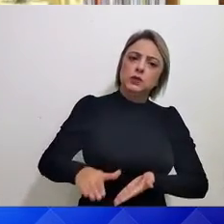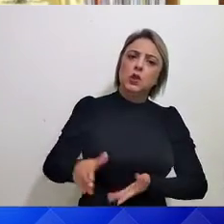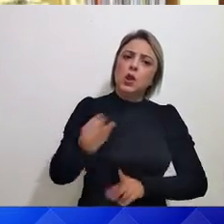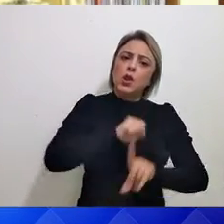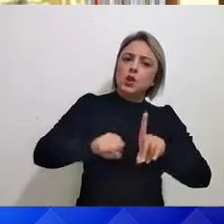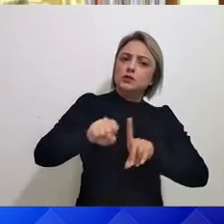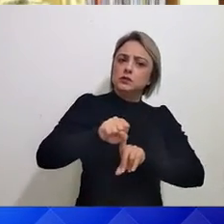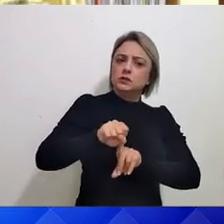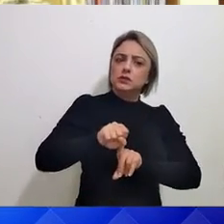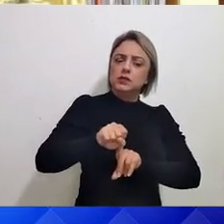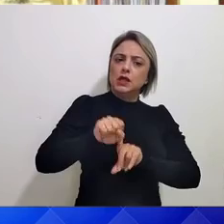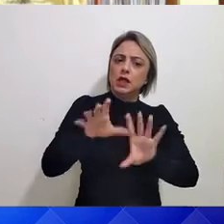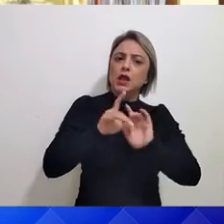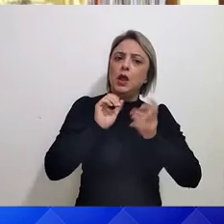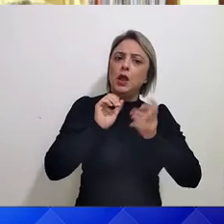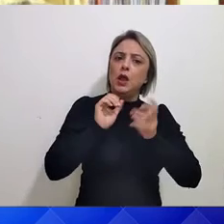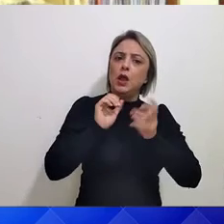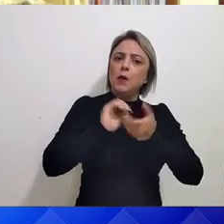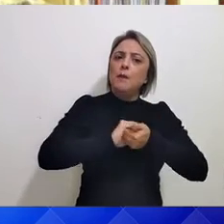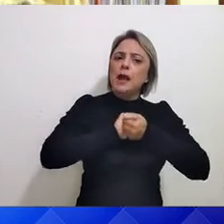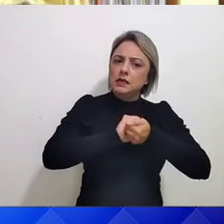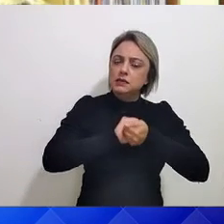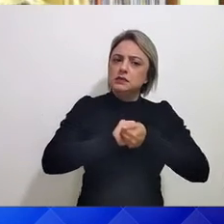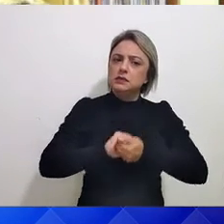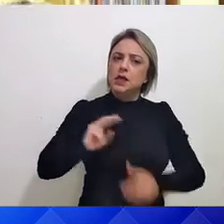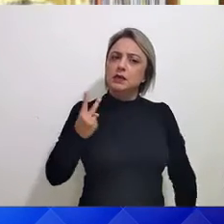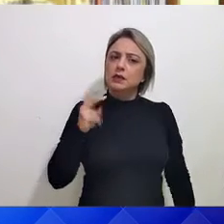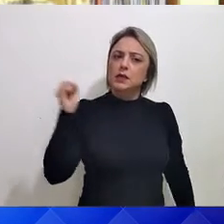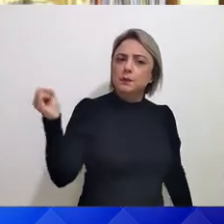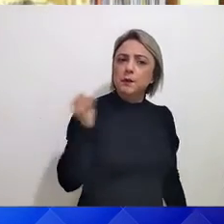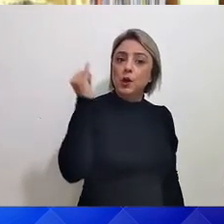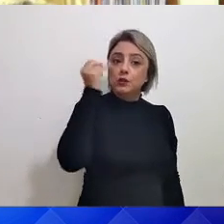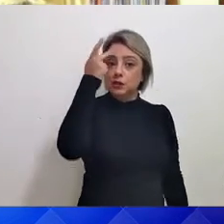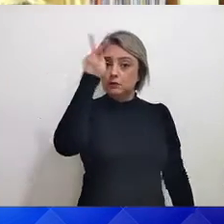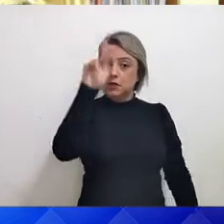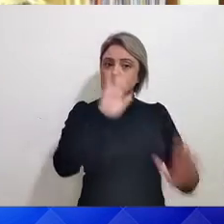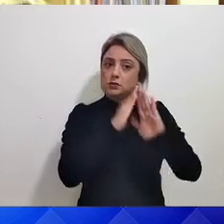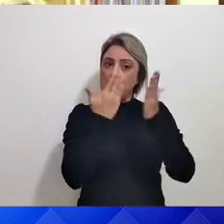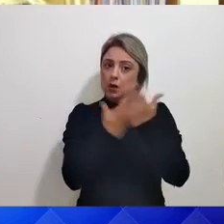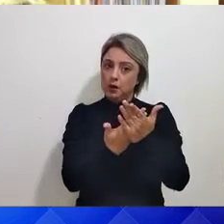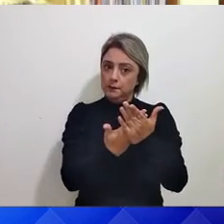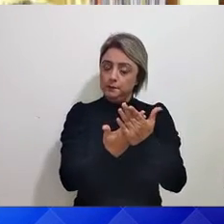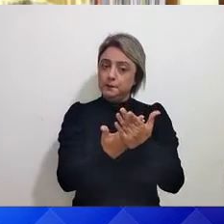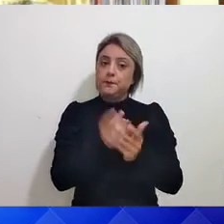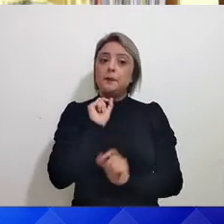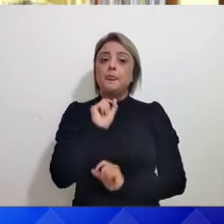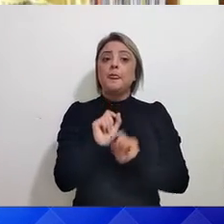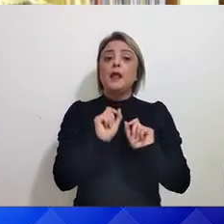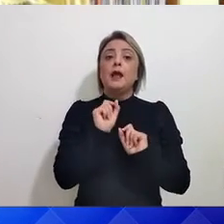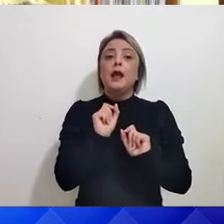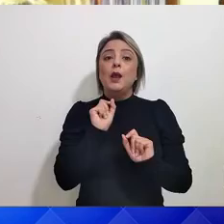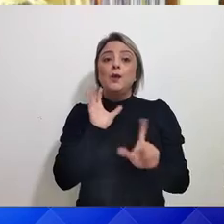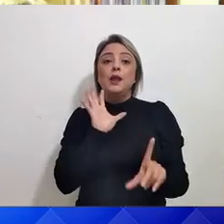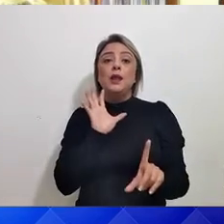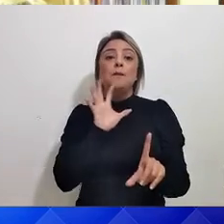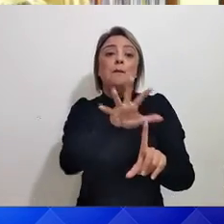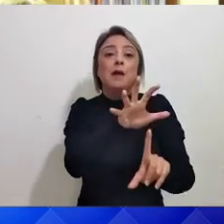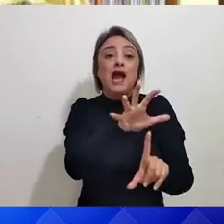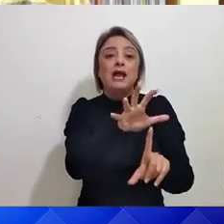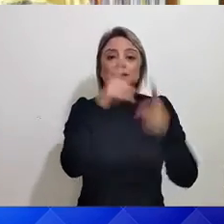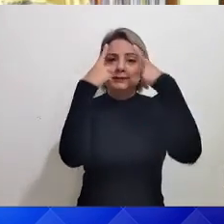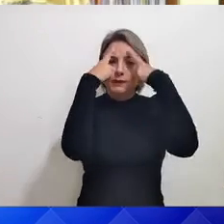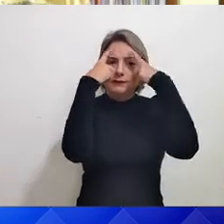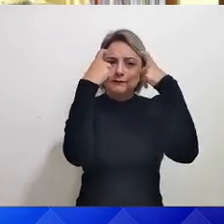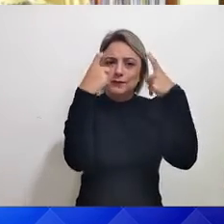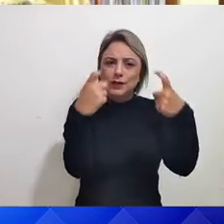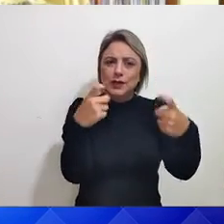muito muito valoroso para a escola. O impacto de uma violência sexual na vida de uma